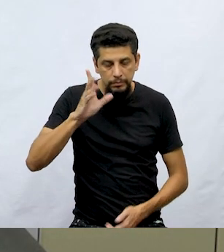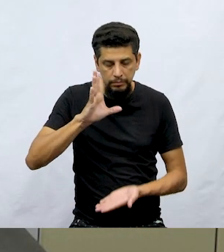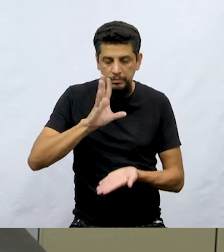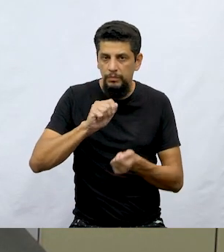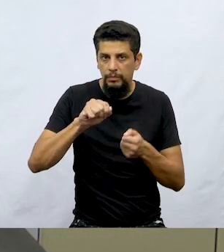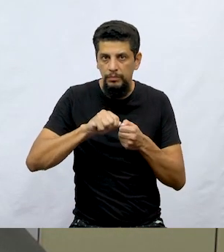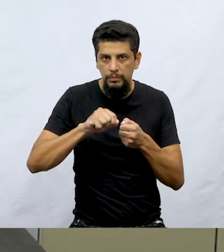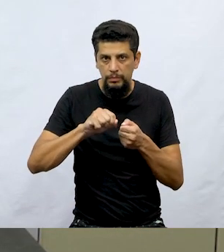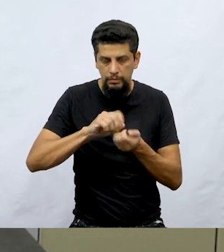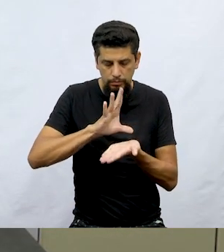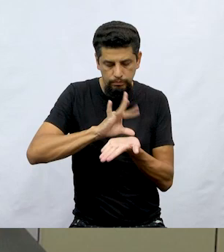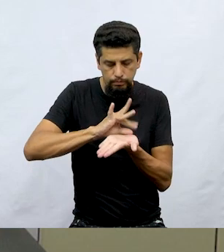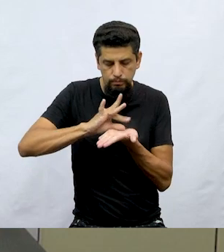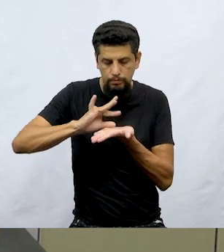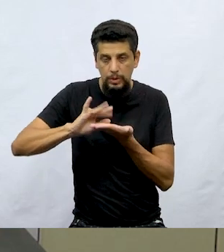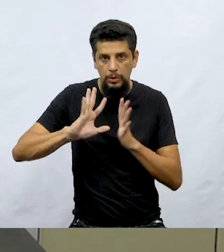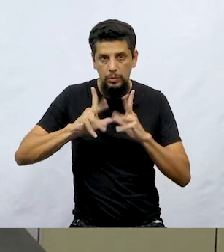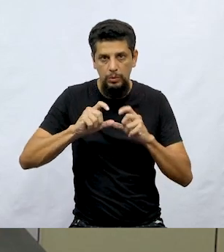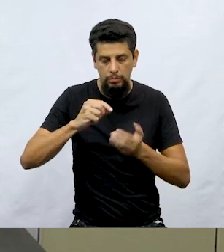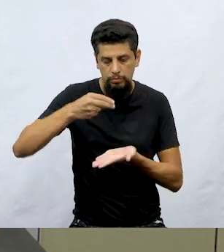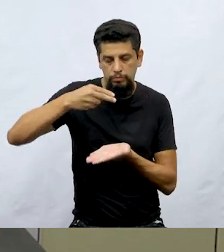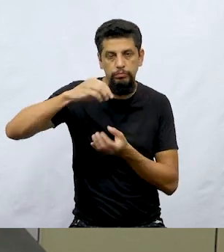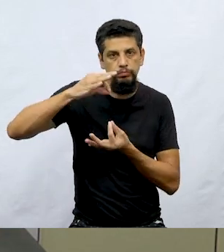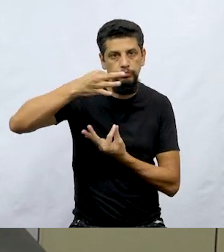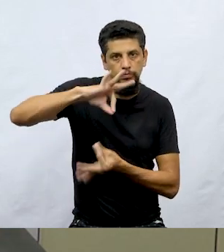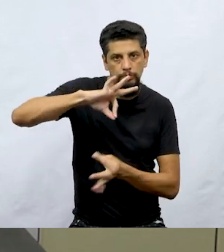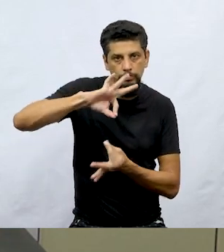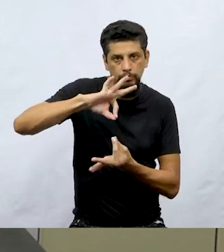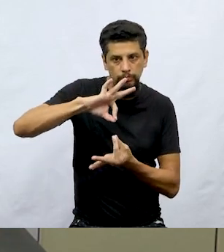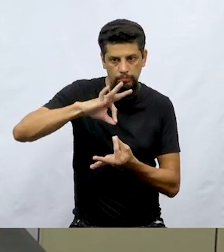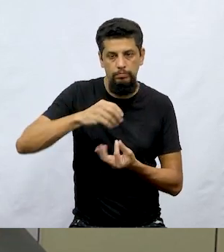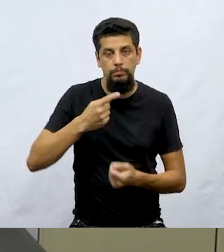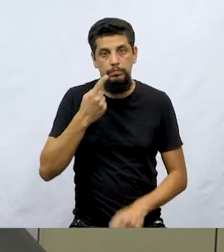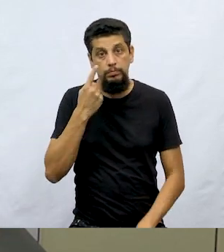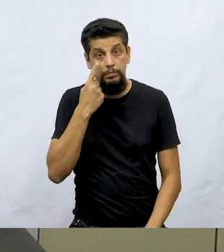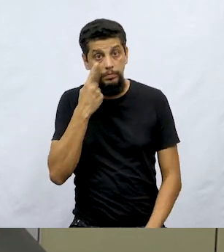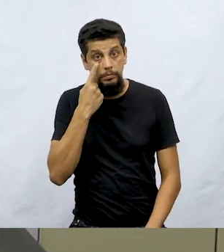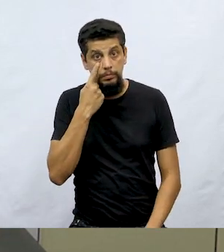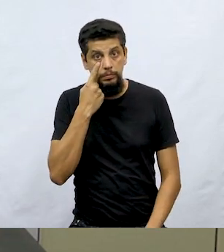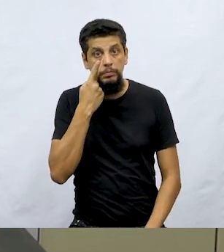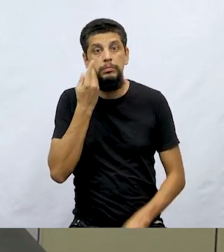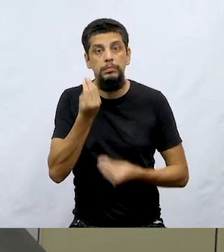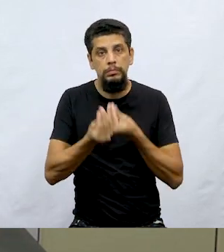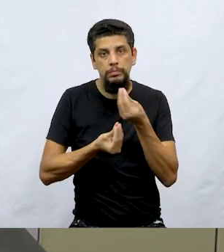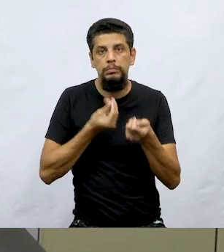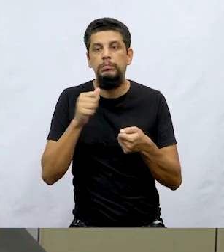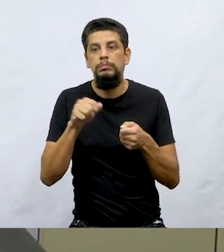Conseguiram marcar todas as folhas lá? Então, elas ficaram todas assim, né?